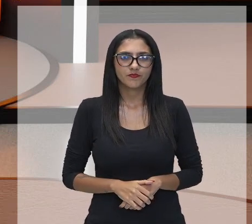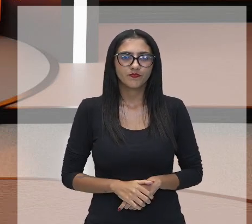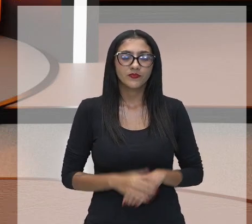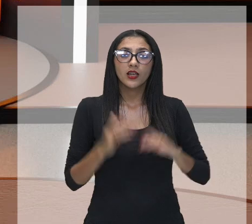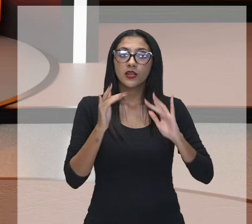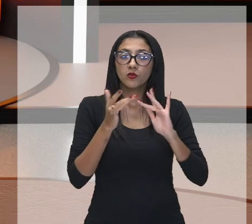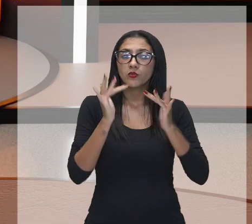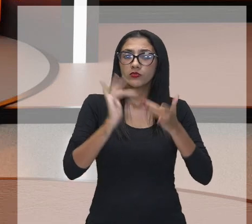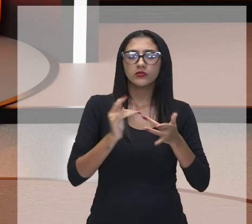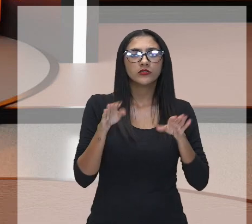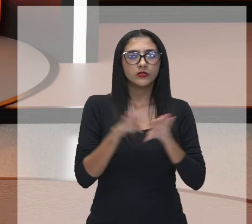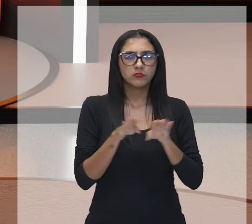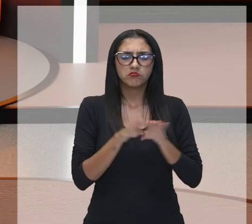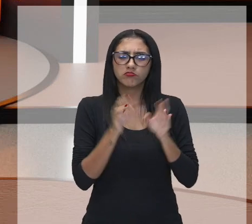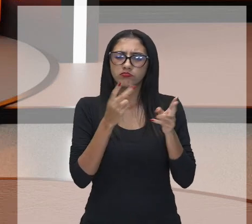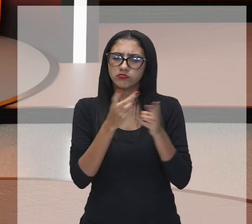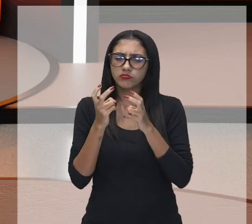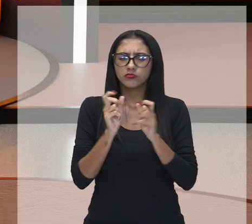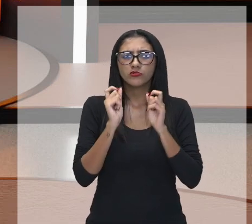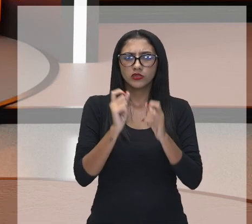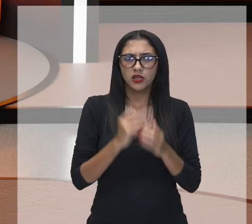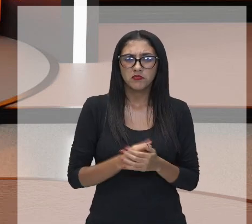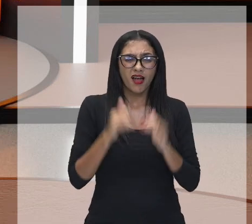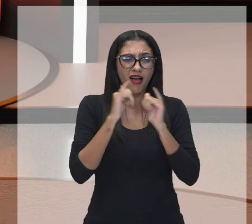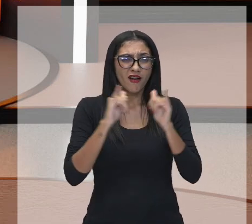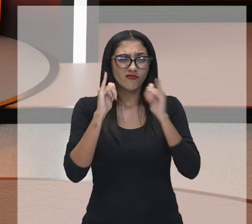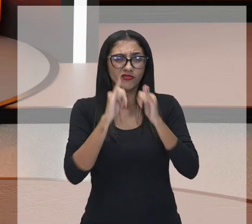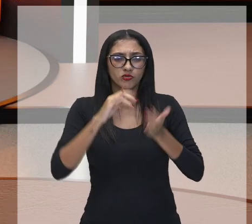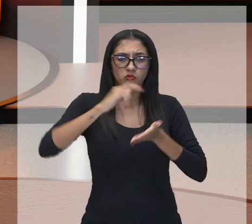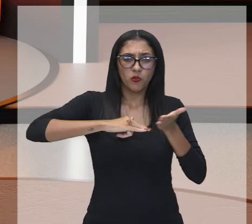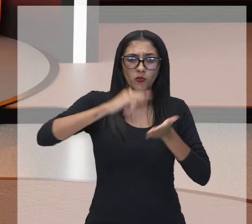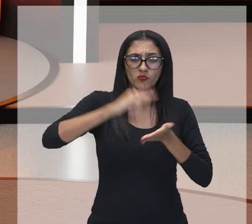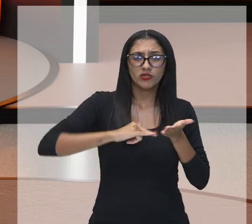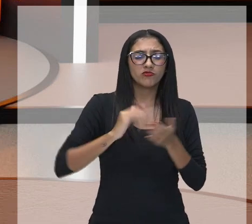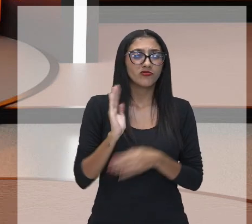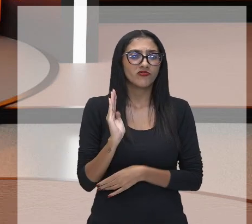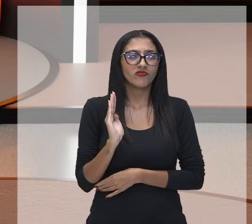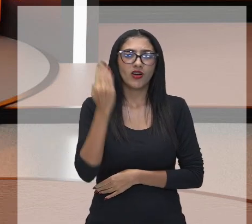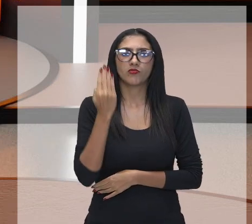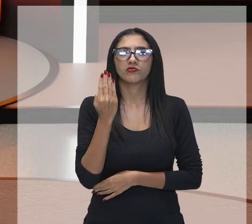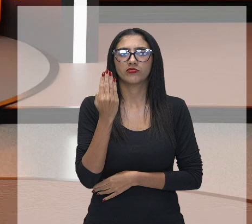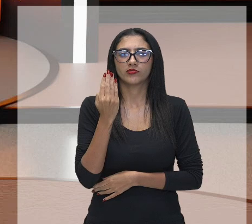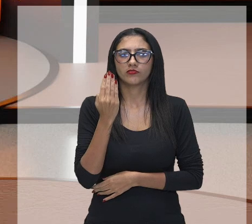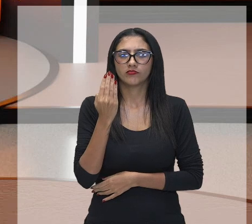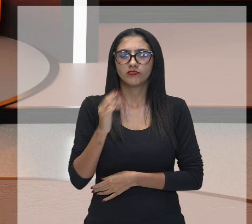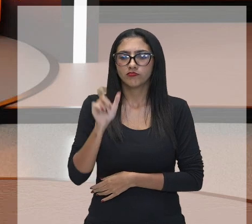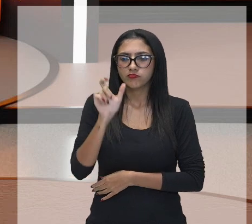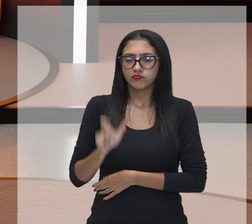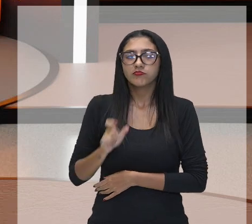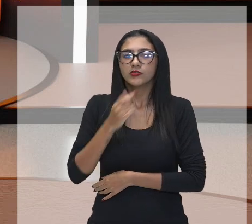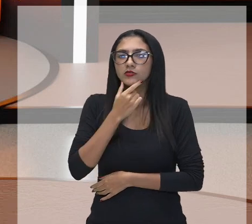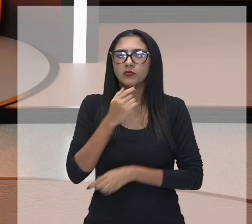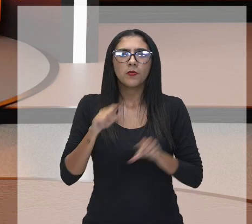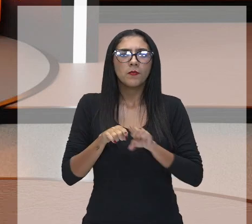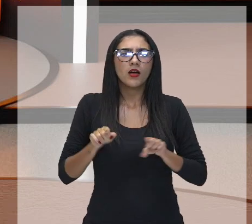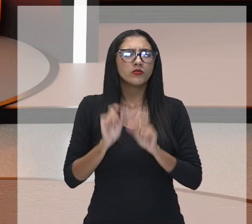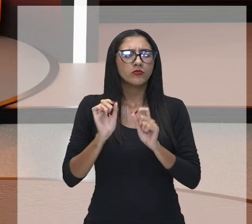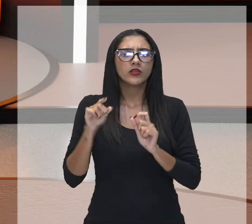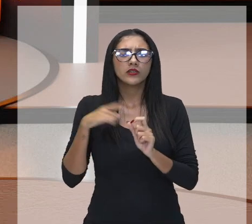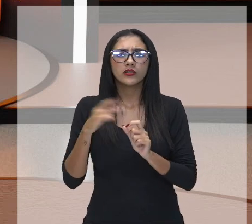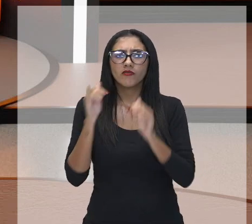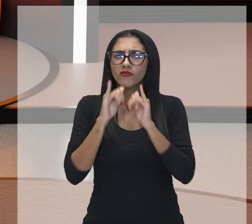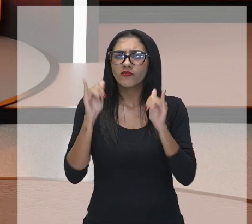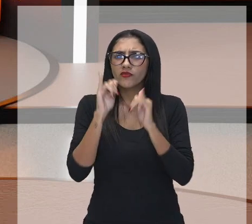a divulgação de cartas falsas atribuídas a Arthur Bernardes. Mas o que diziam essas cartas, professora? Essas cartas,